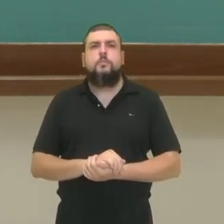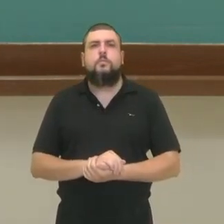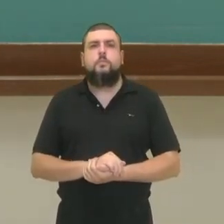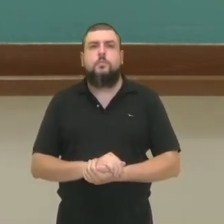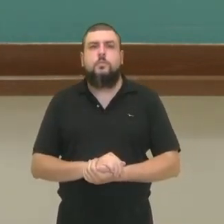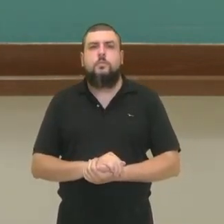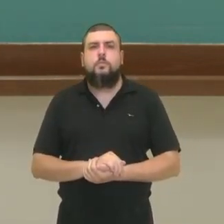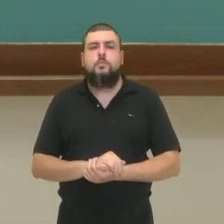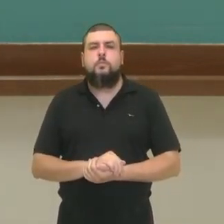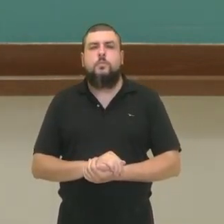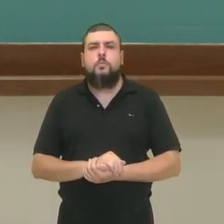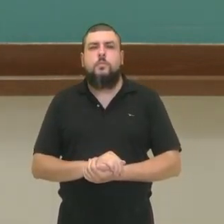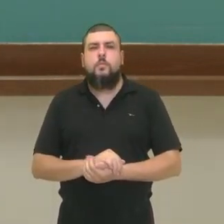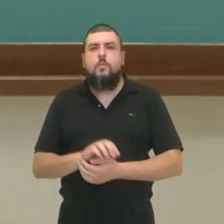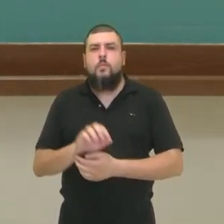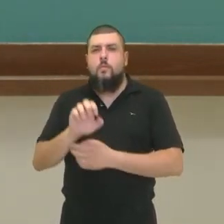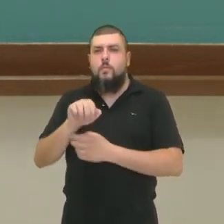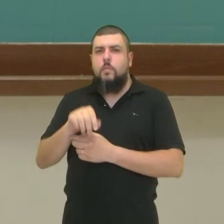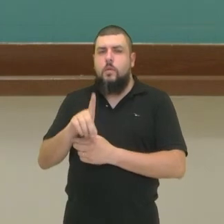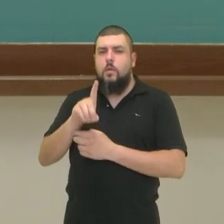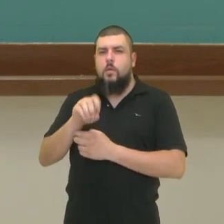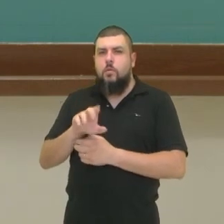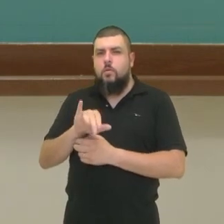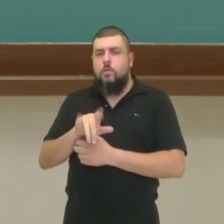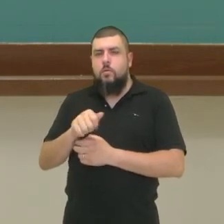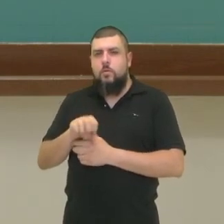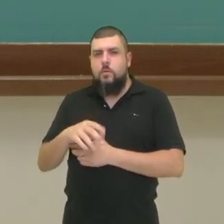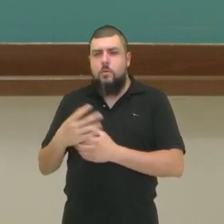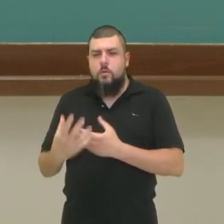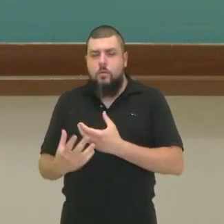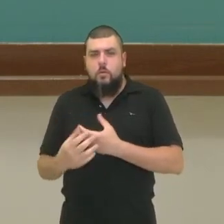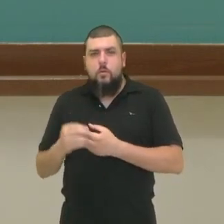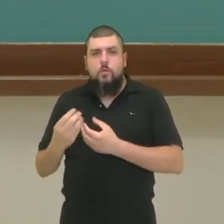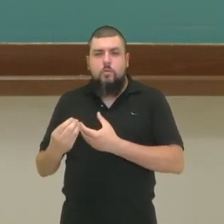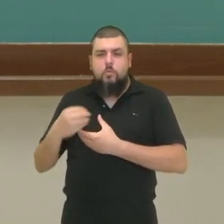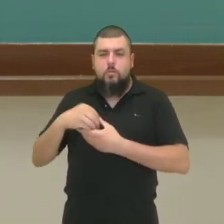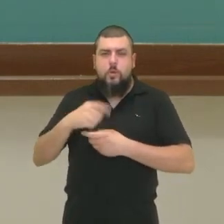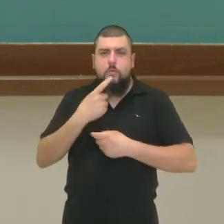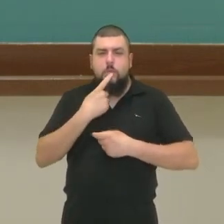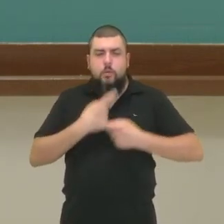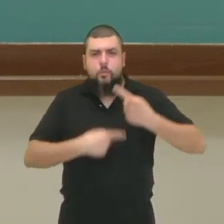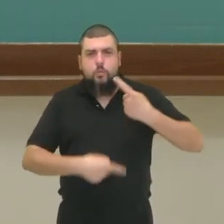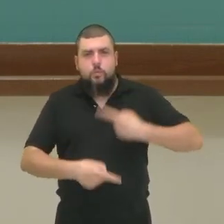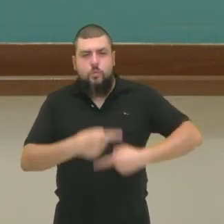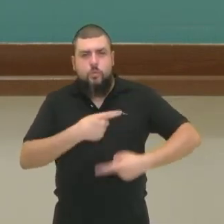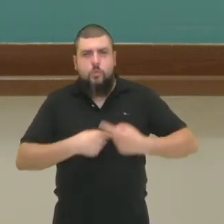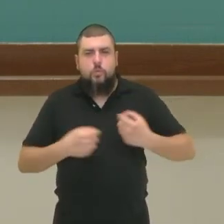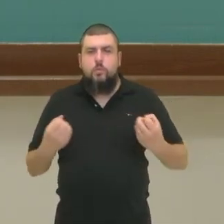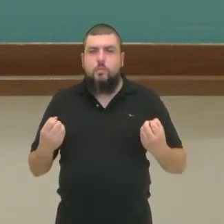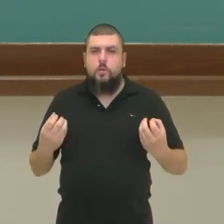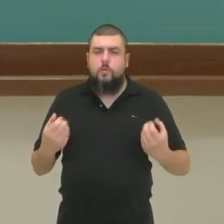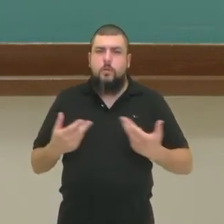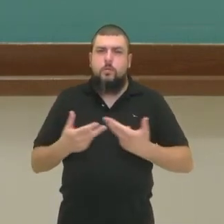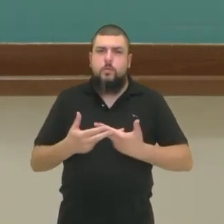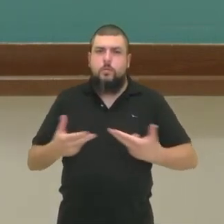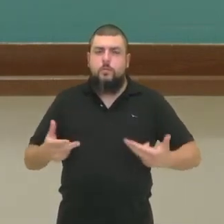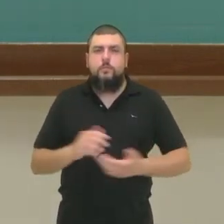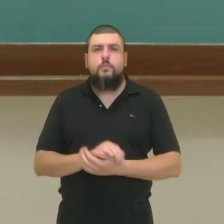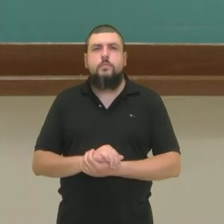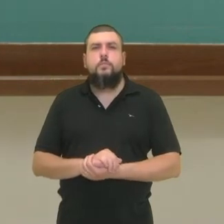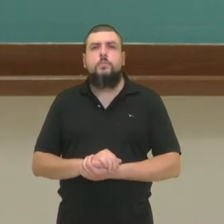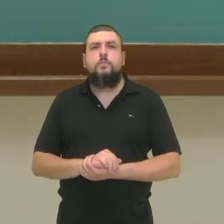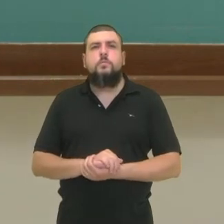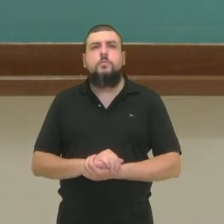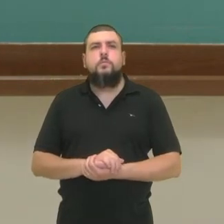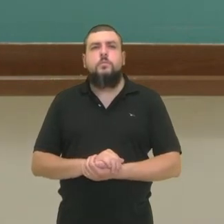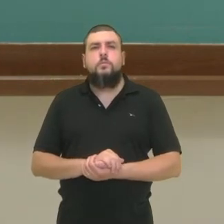As glândulas endócrinas, elas liberam as substâncias na corrente sanguínea, vão ser hormônios, são substâncias sinalizadoras,